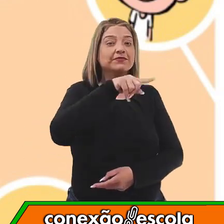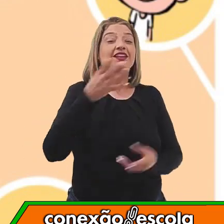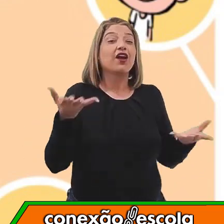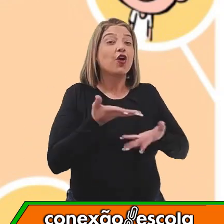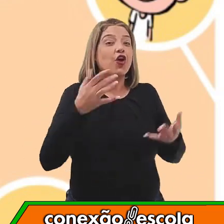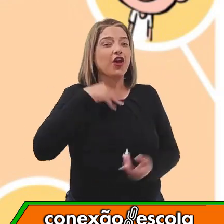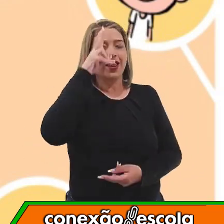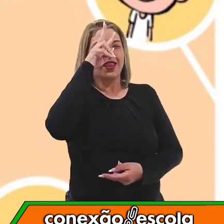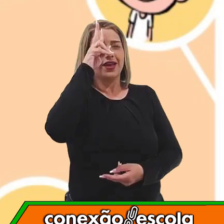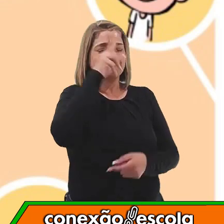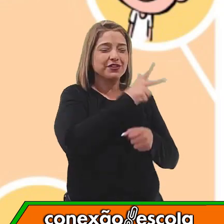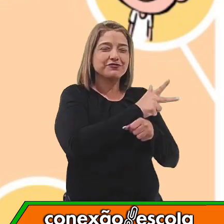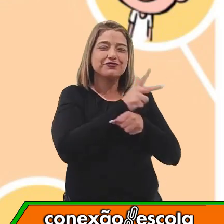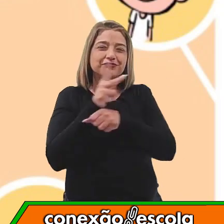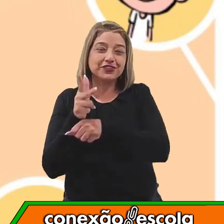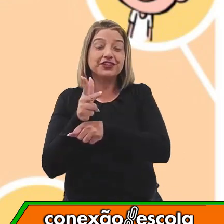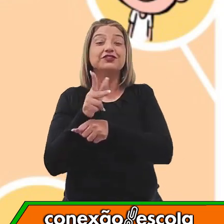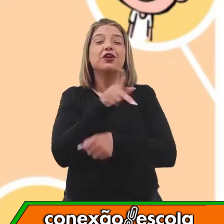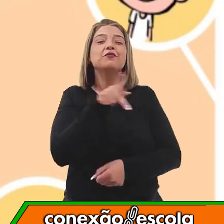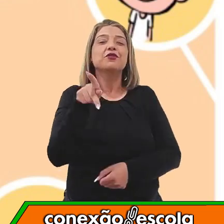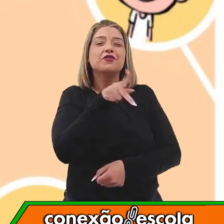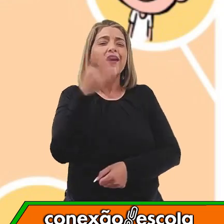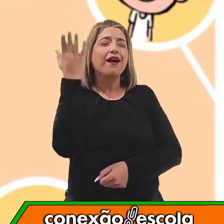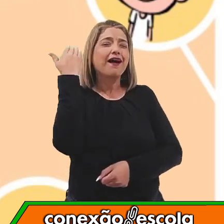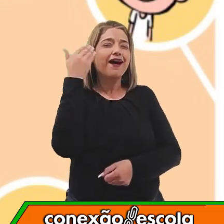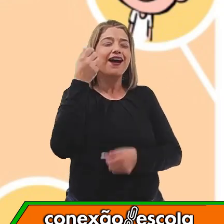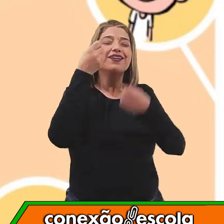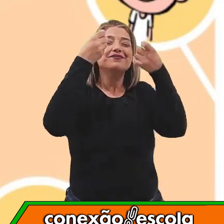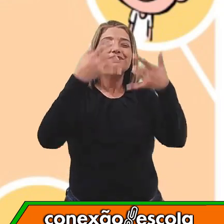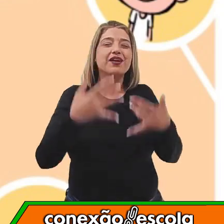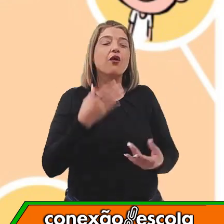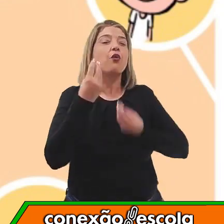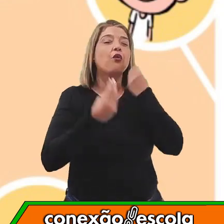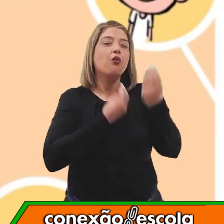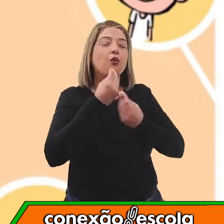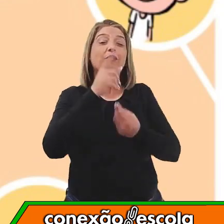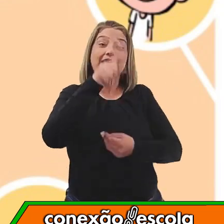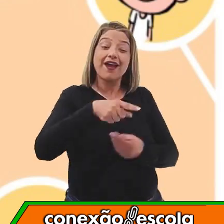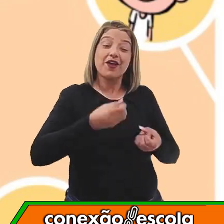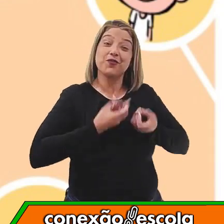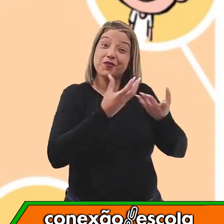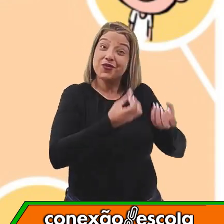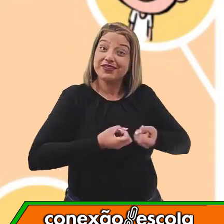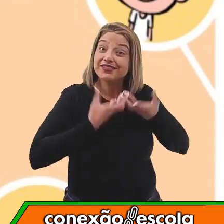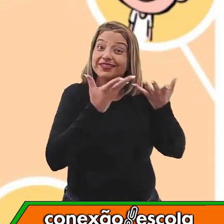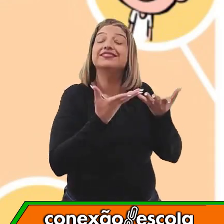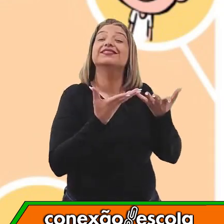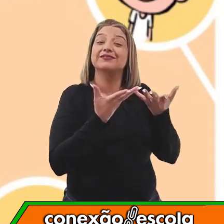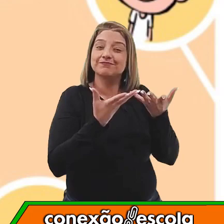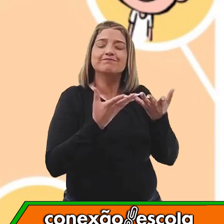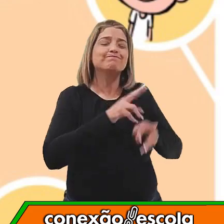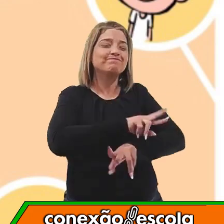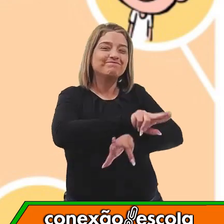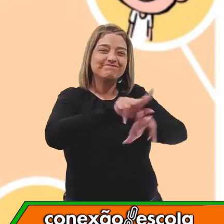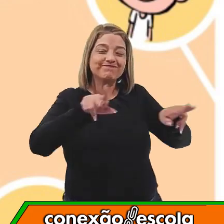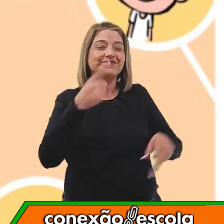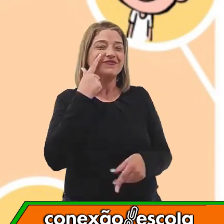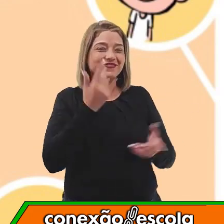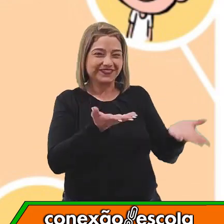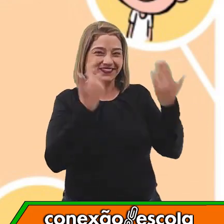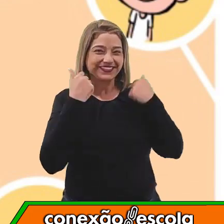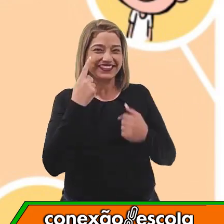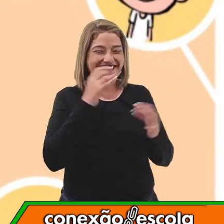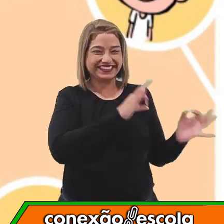vídeo aqui que a Pro Isabel gravou falando exatamente sobre isso. A poesia das coisas. Vamos